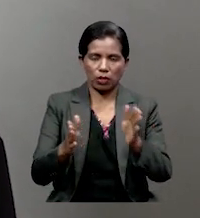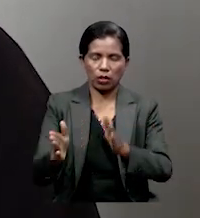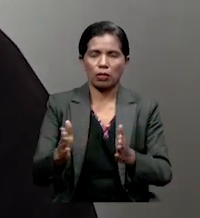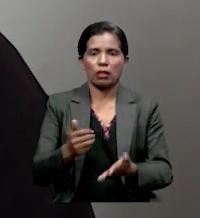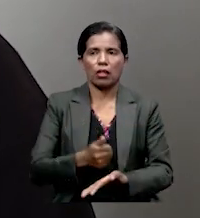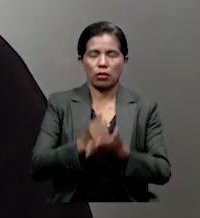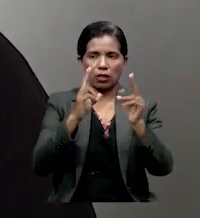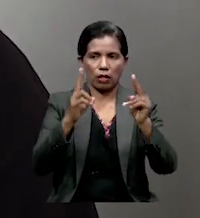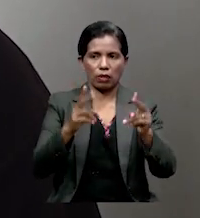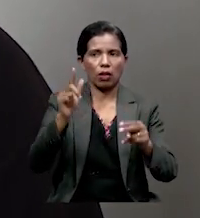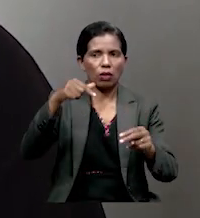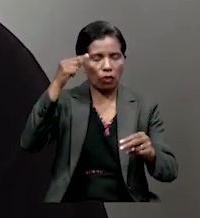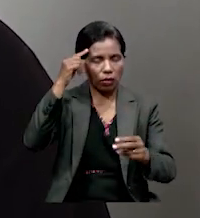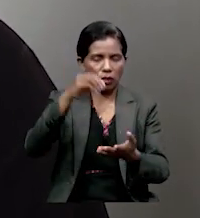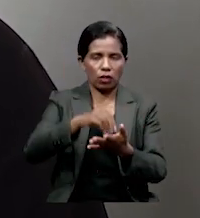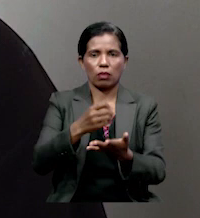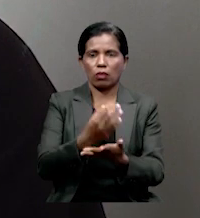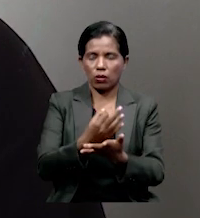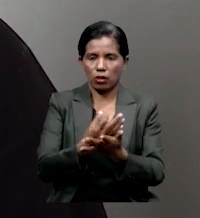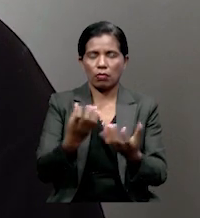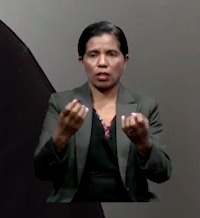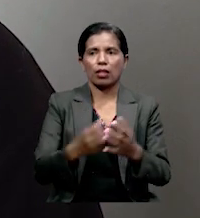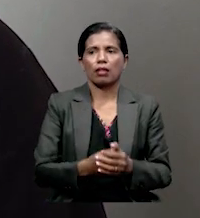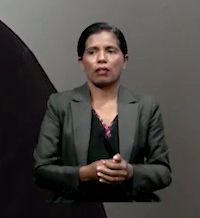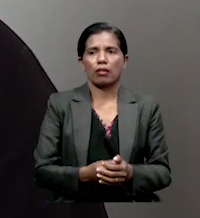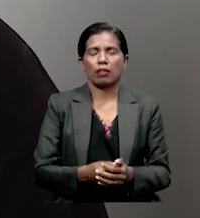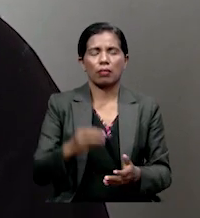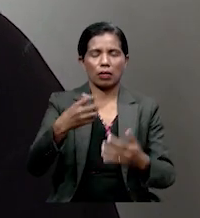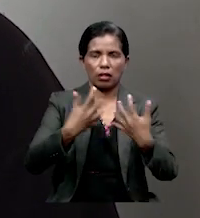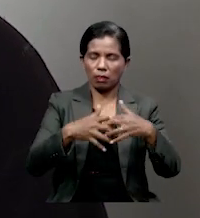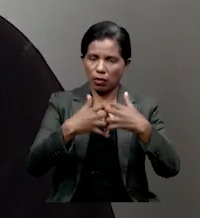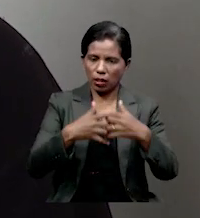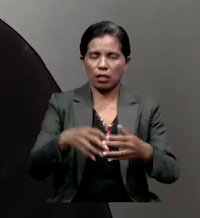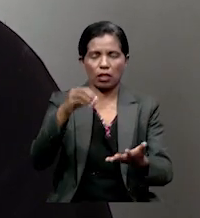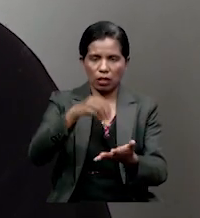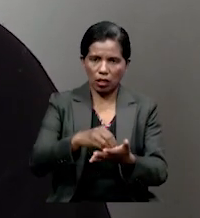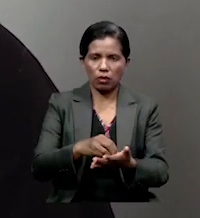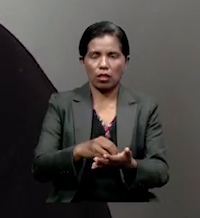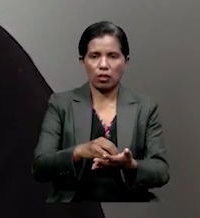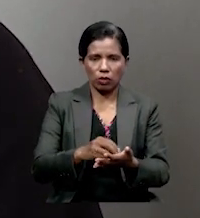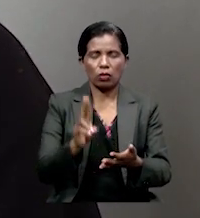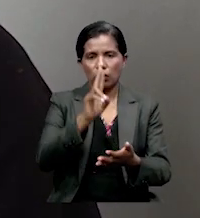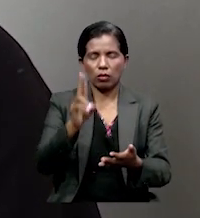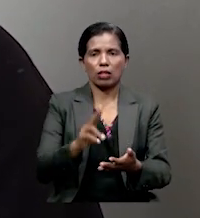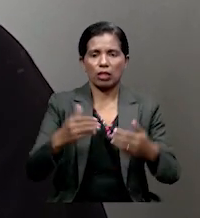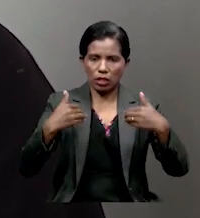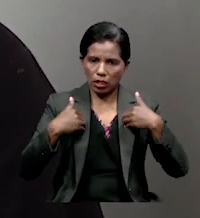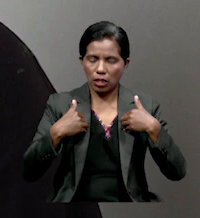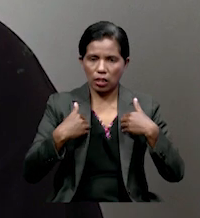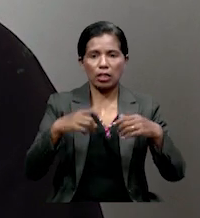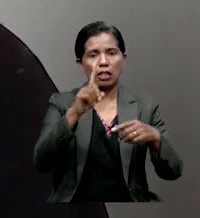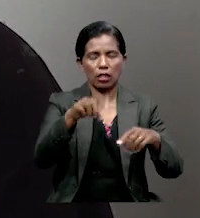lais. Governo tawa sambara dia kliu sasan nessa máquina buat sini ita tengi prevê e reserva na tengi iha na